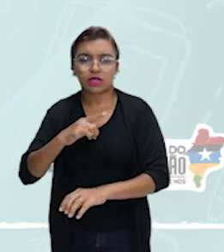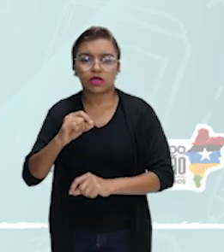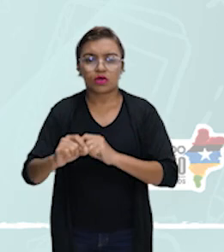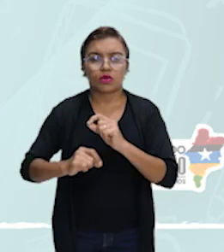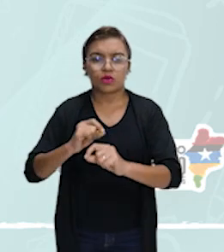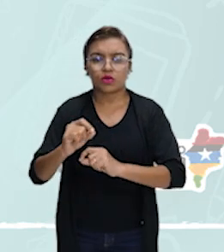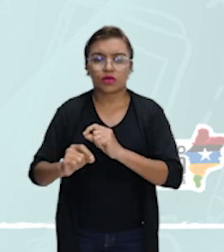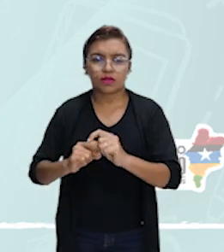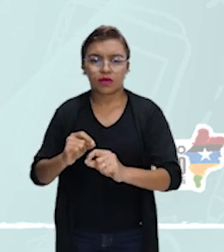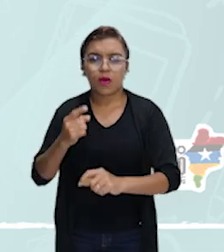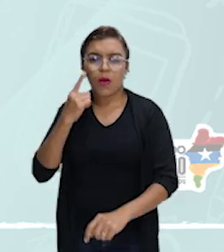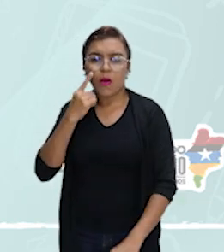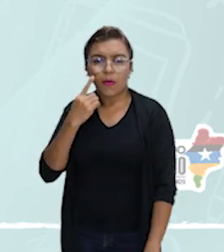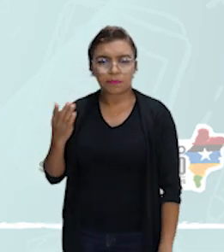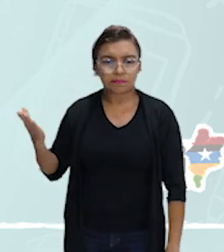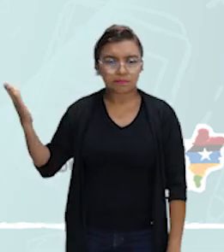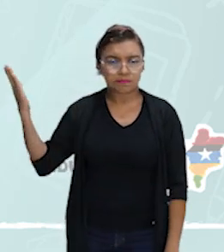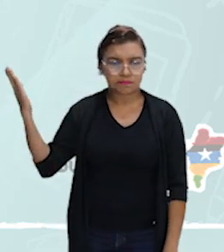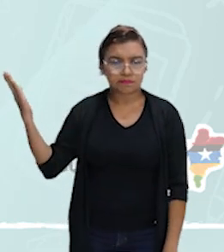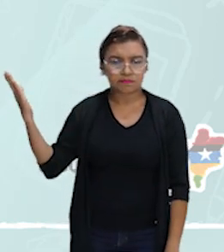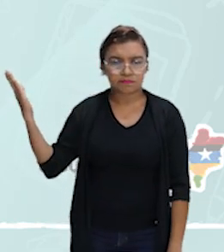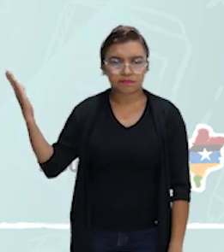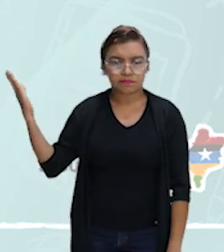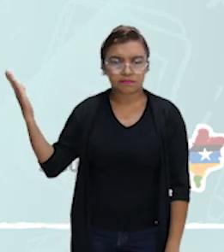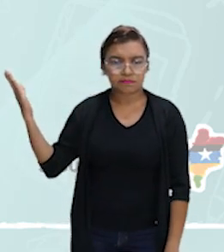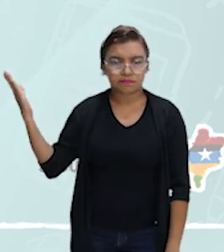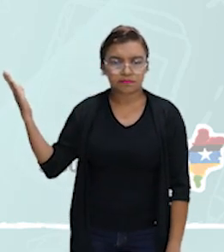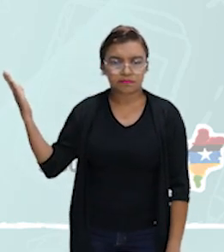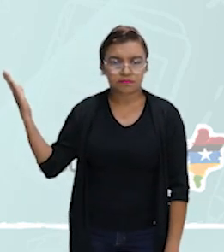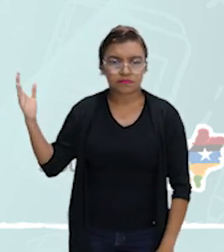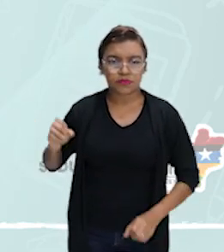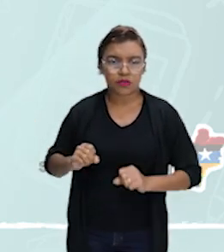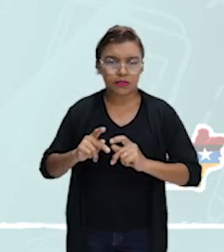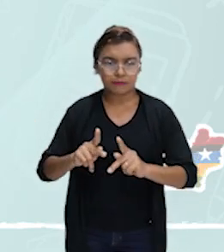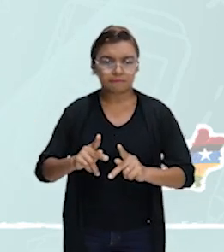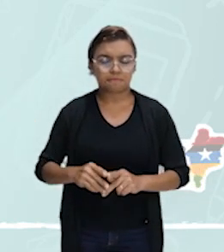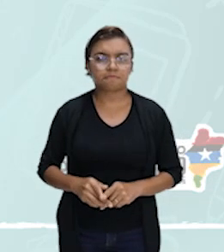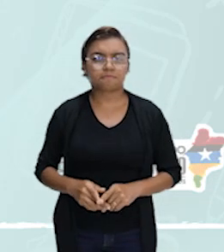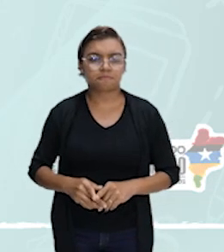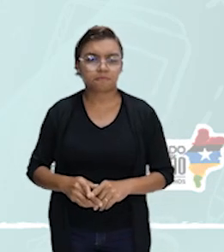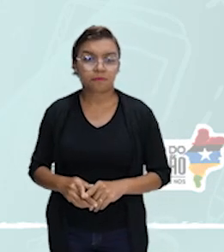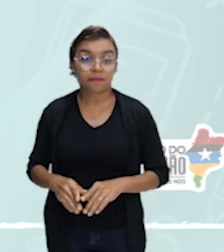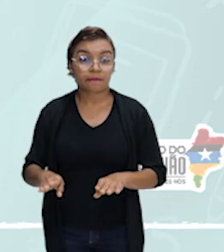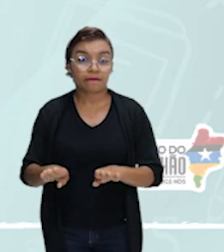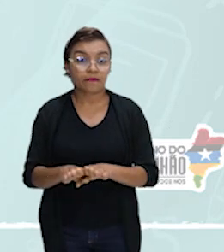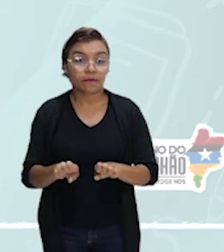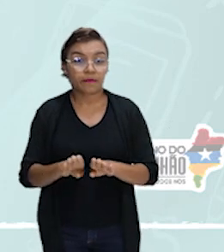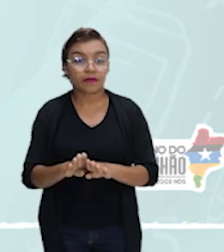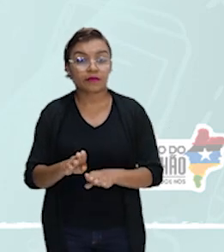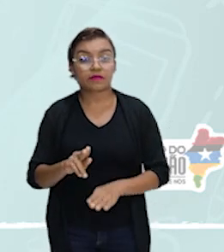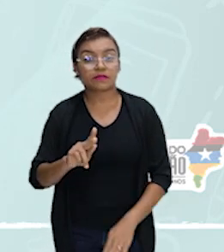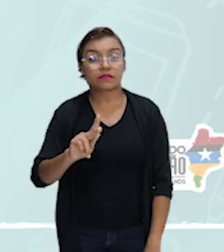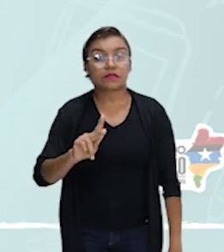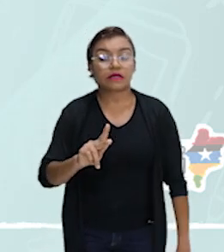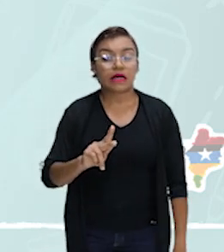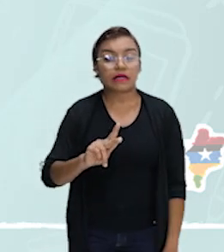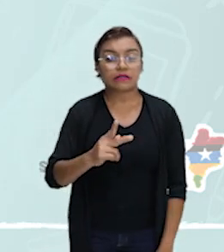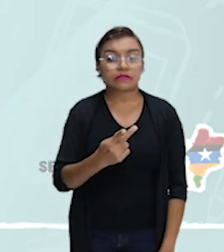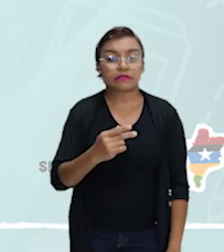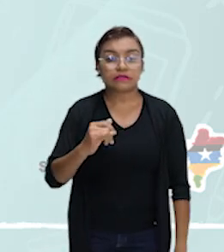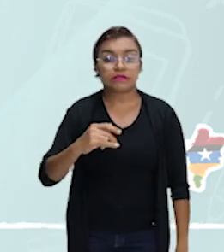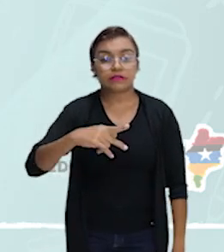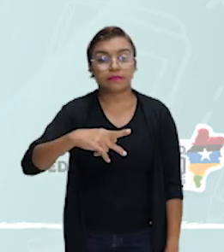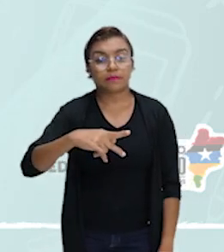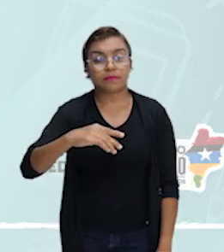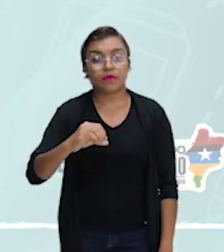pela calcinação de ossos e de animais. Show de bola? Hipoclorito de sódio. Um